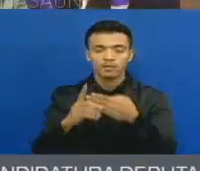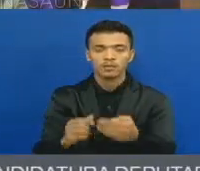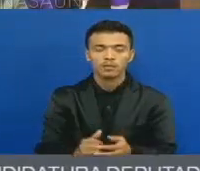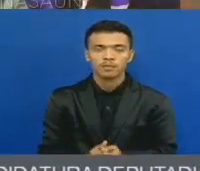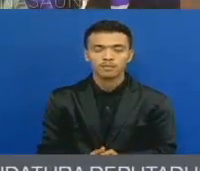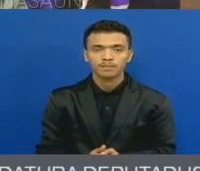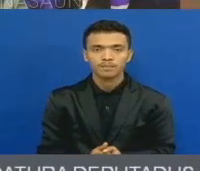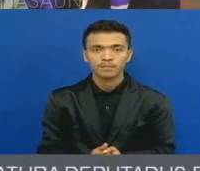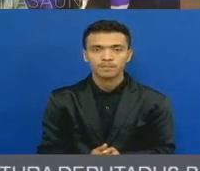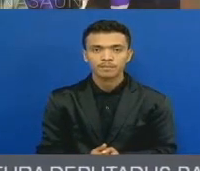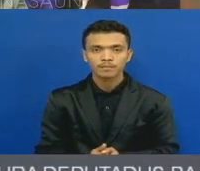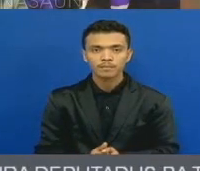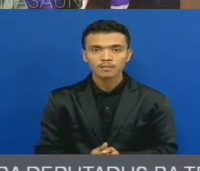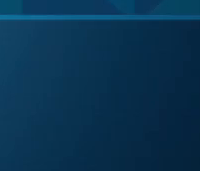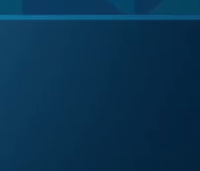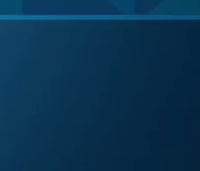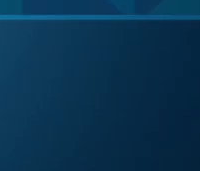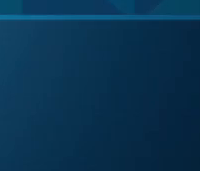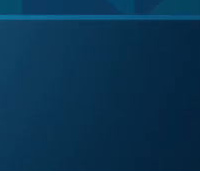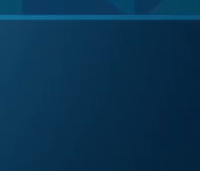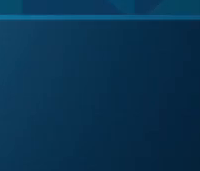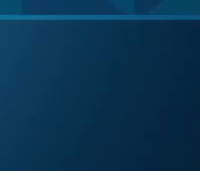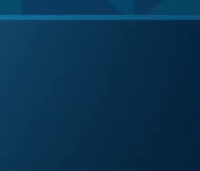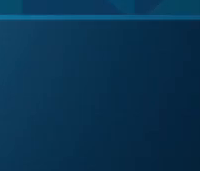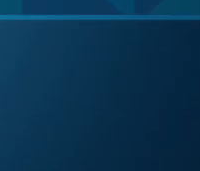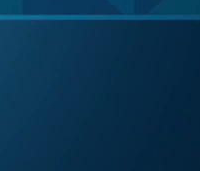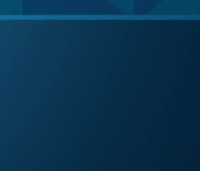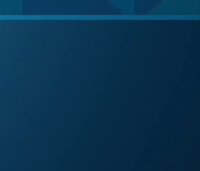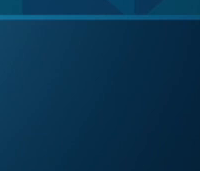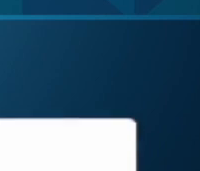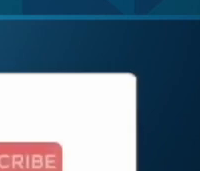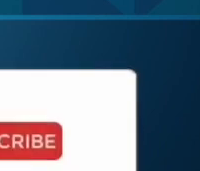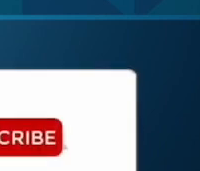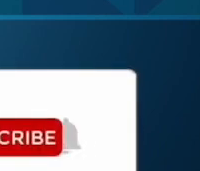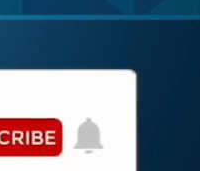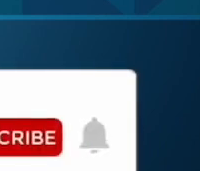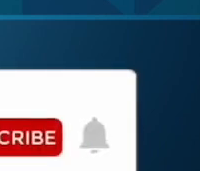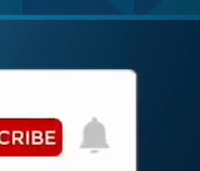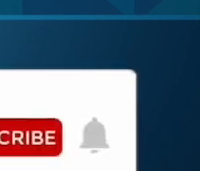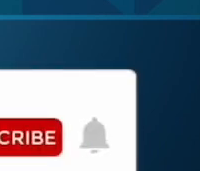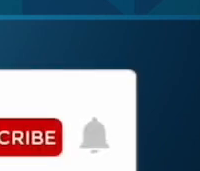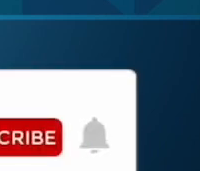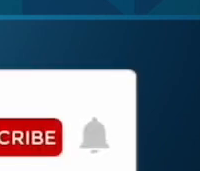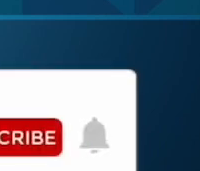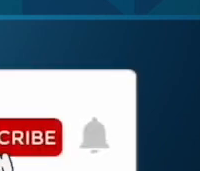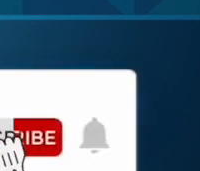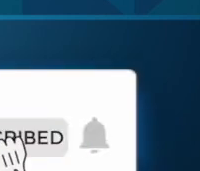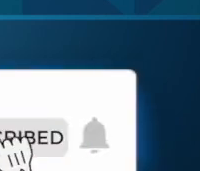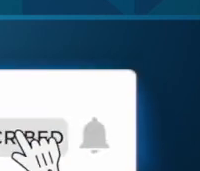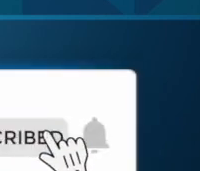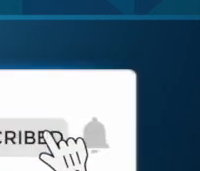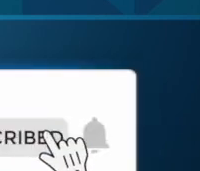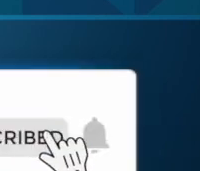Deus, ba RTTL. A tu retan informação factuais não atuais, que te haluha,